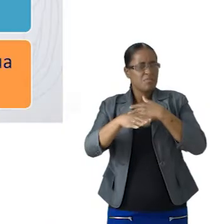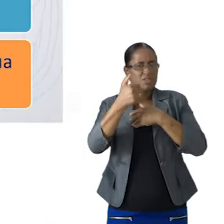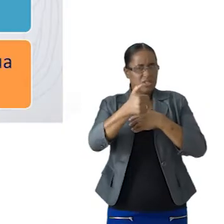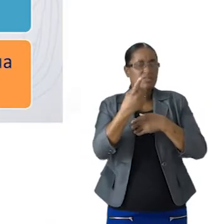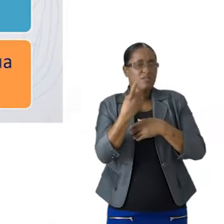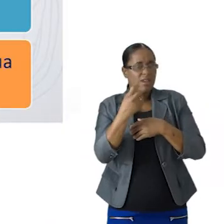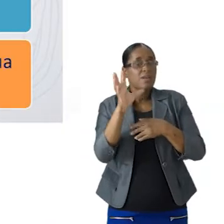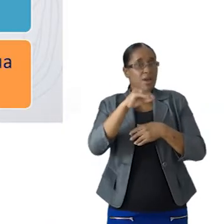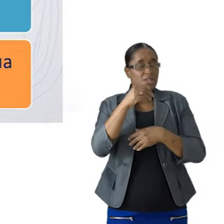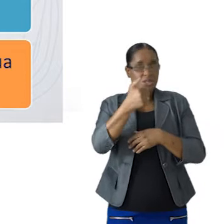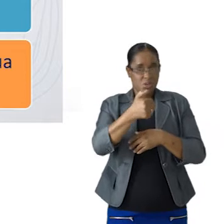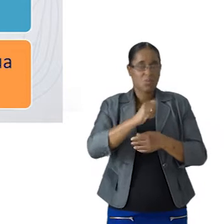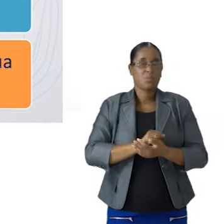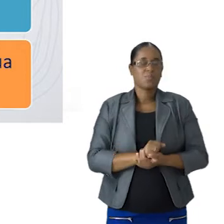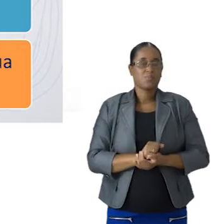lá.